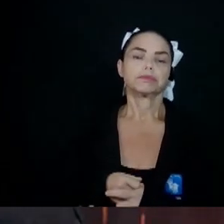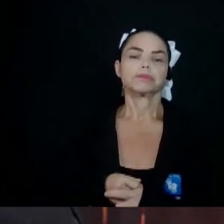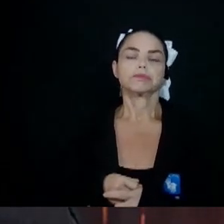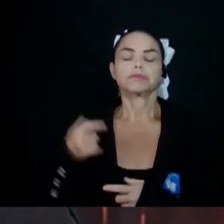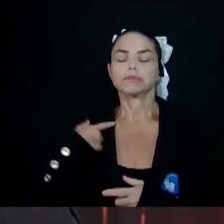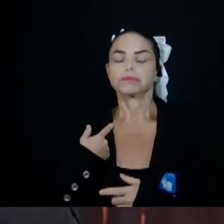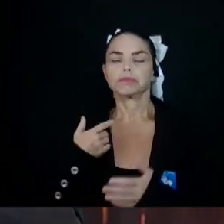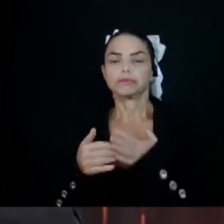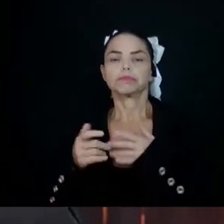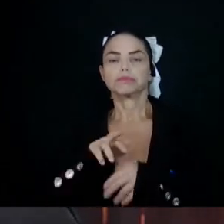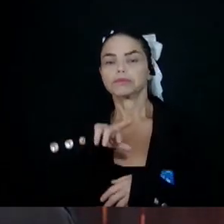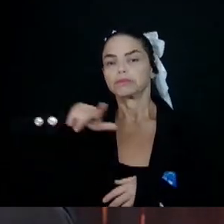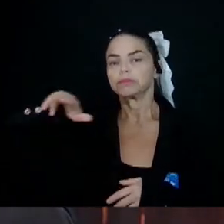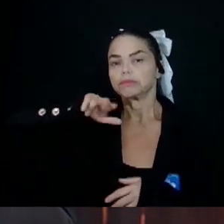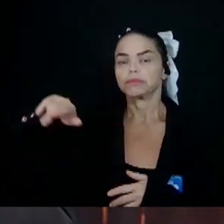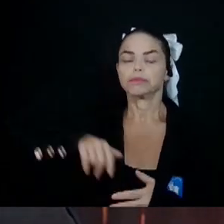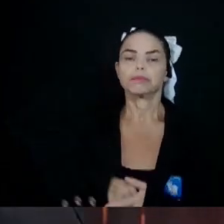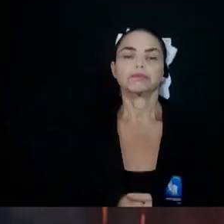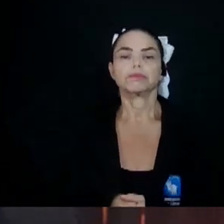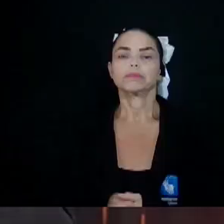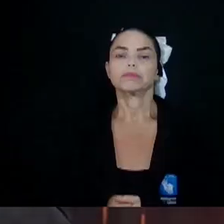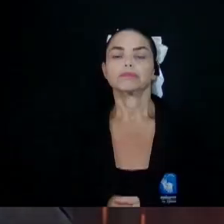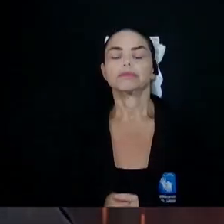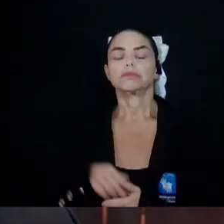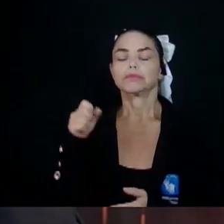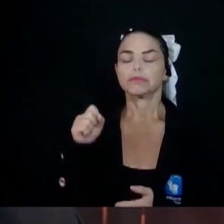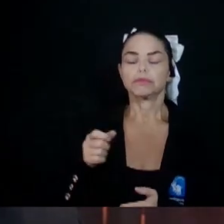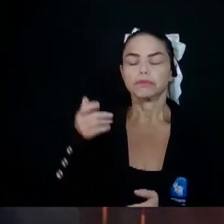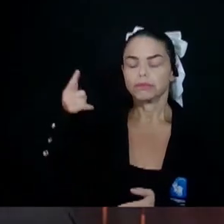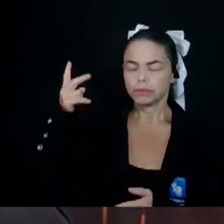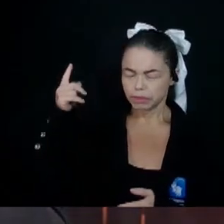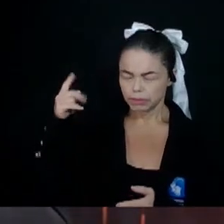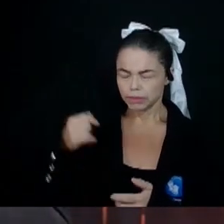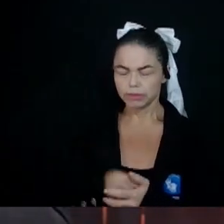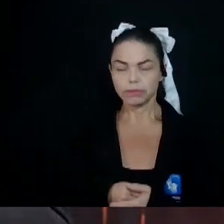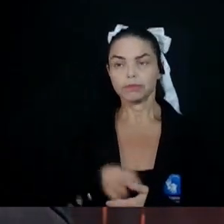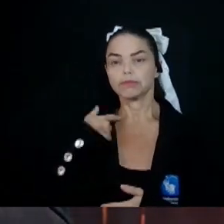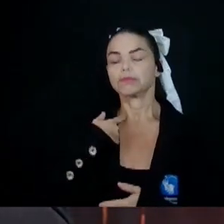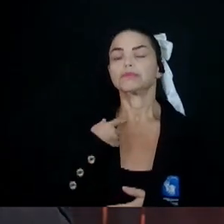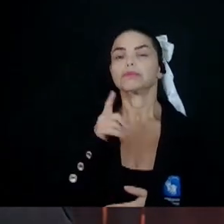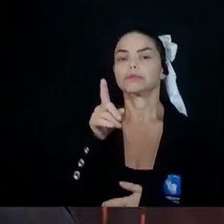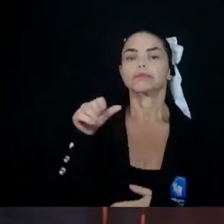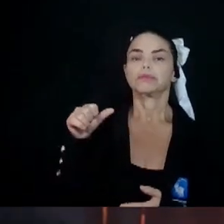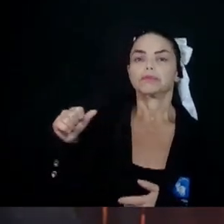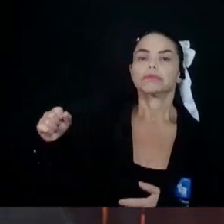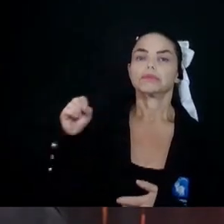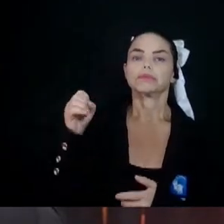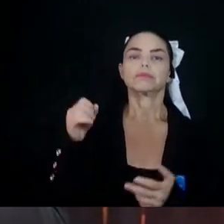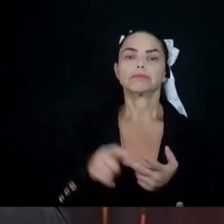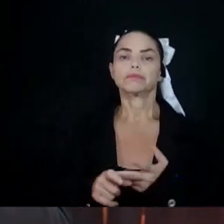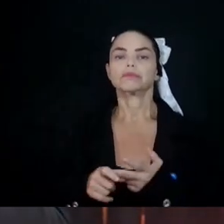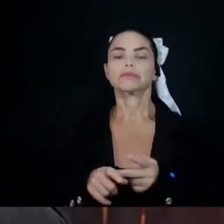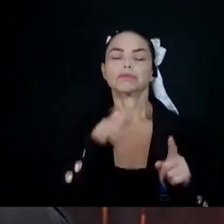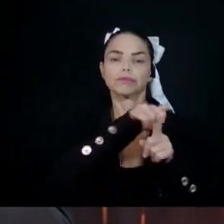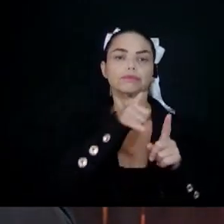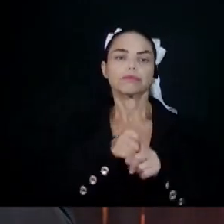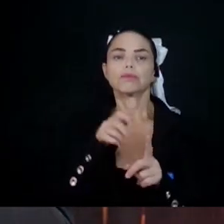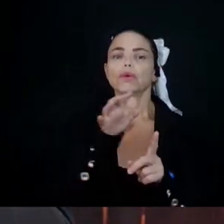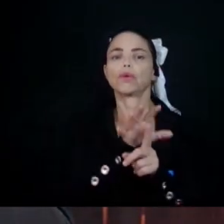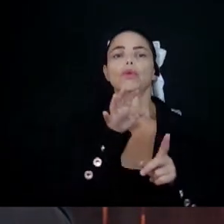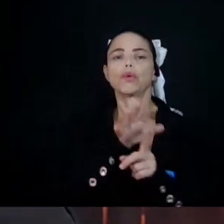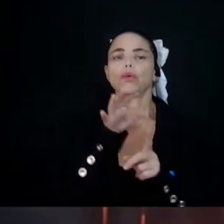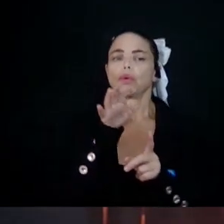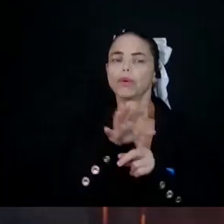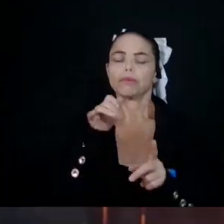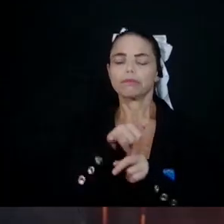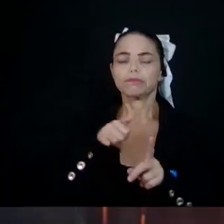grande diferença do bullying para o cyberbullying? Antigamente, né, eu que sou dos anos 80 e 90, a gente sofria bullying o tempo todo. Sim, é verdade, na